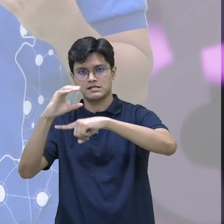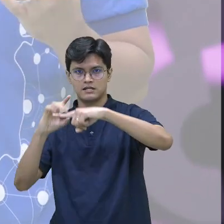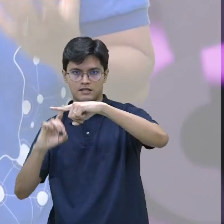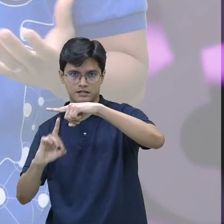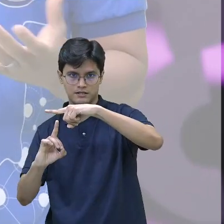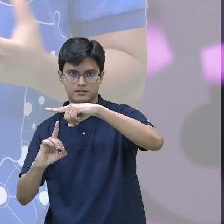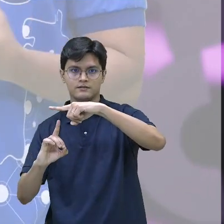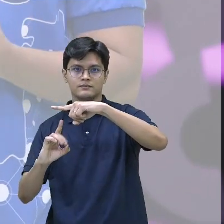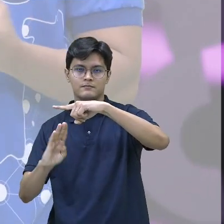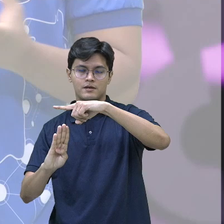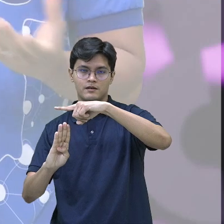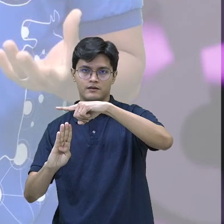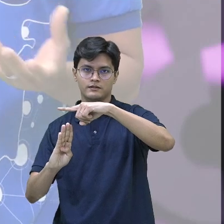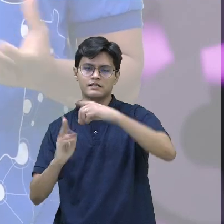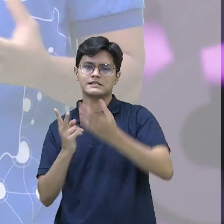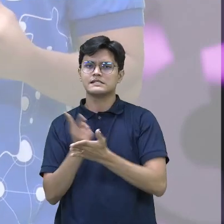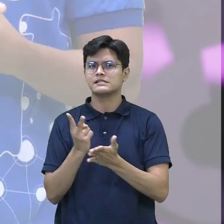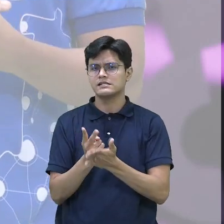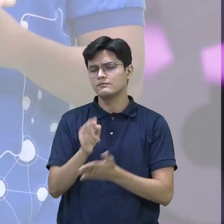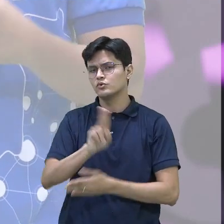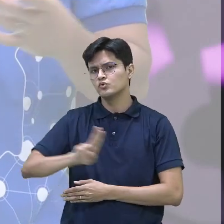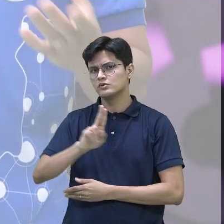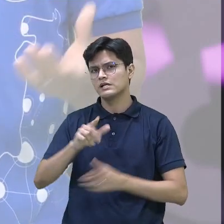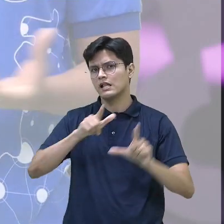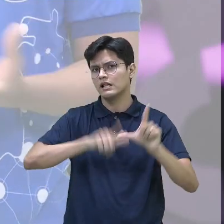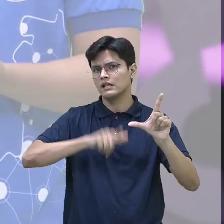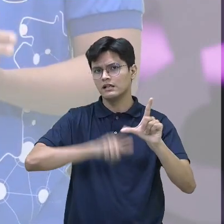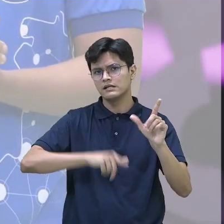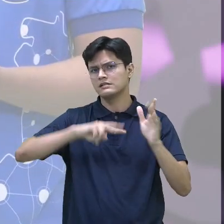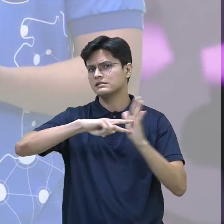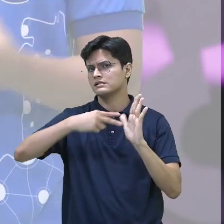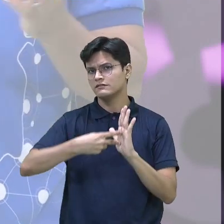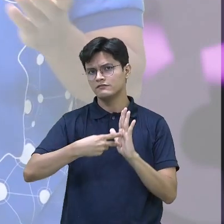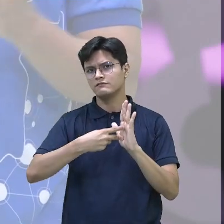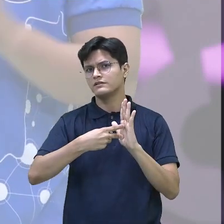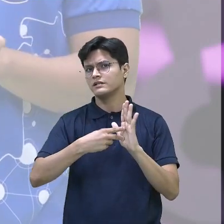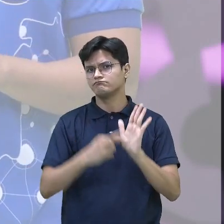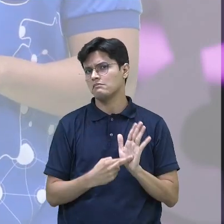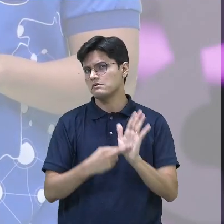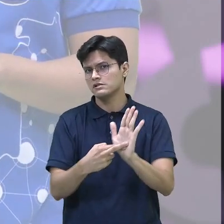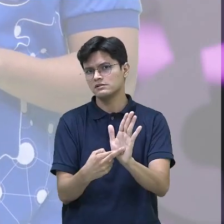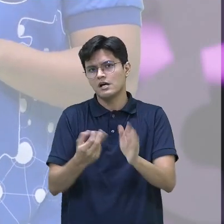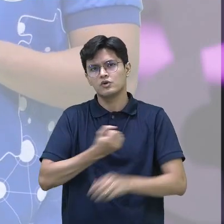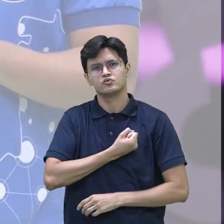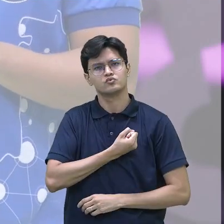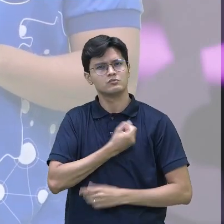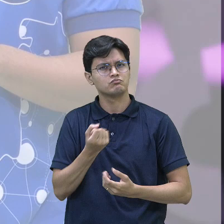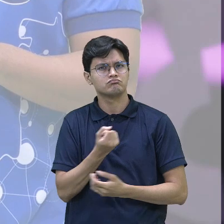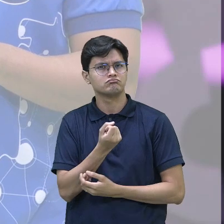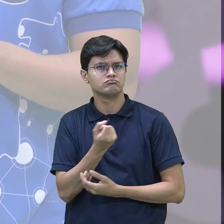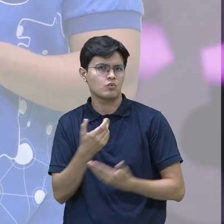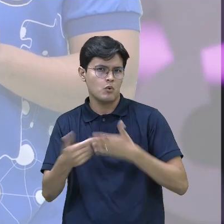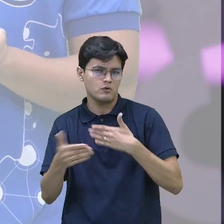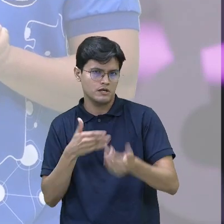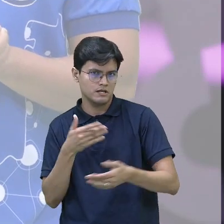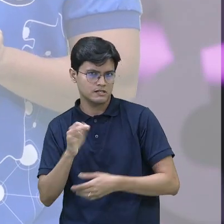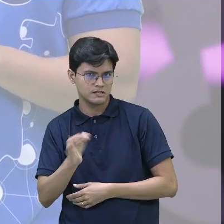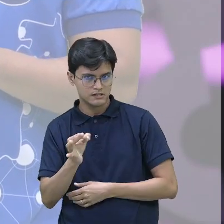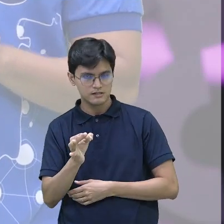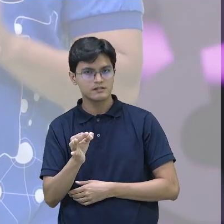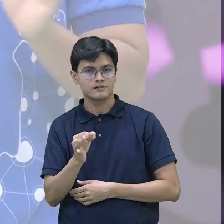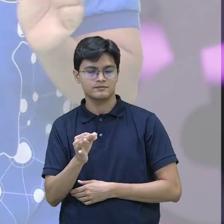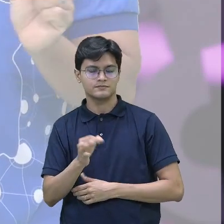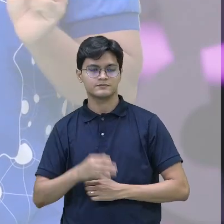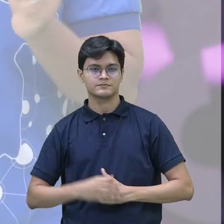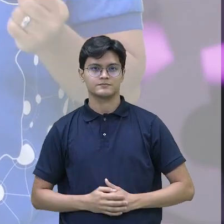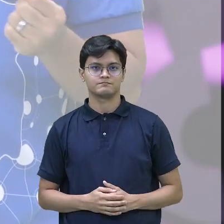que serve para qualquer número. Então, qualquer número que esteja representado dessa forma, eu vou poder executar dessa